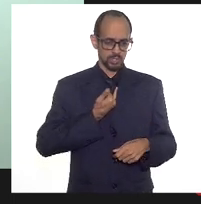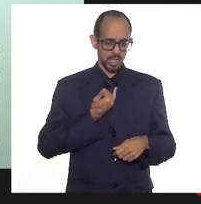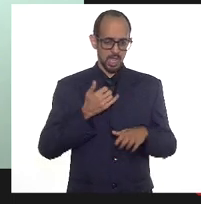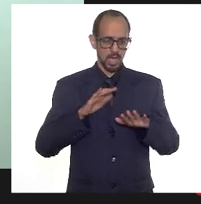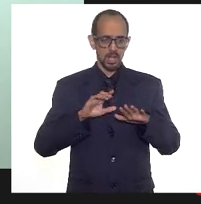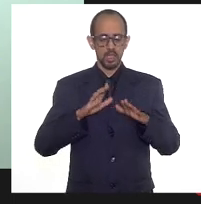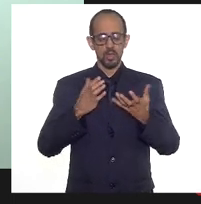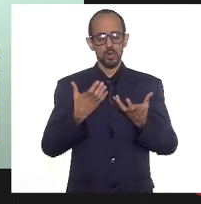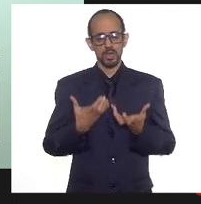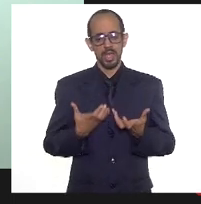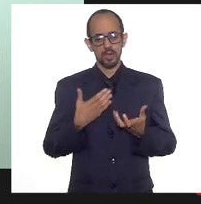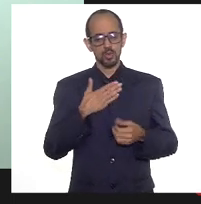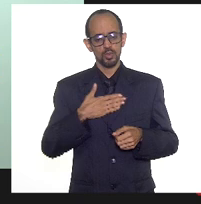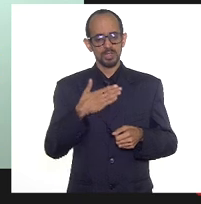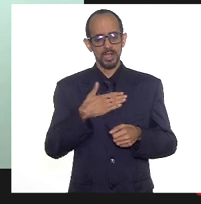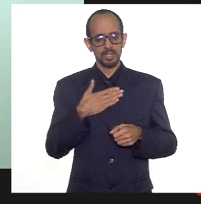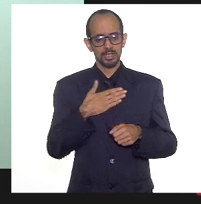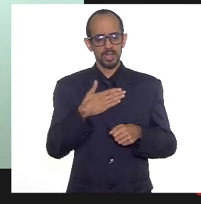de ter acesso a